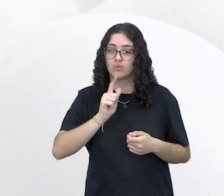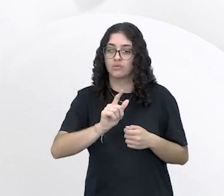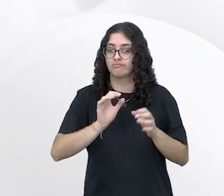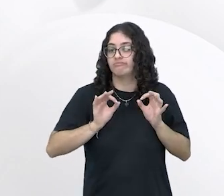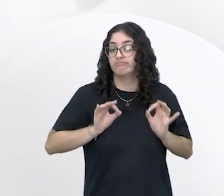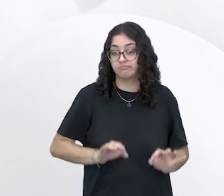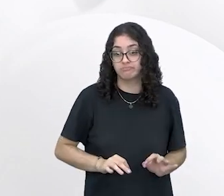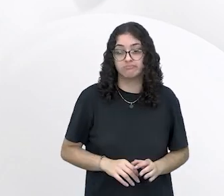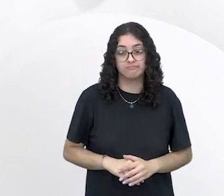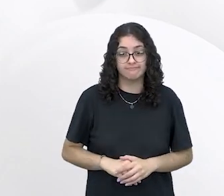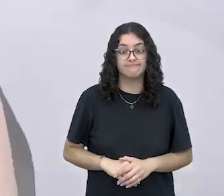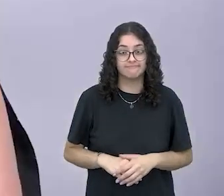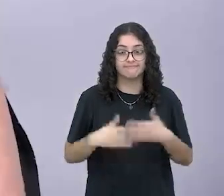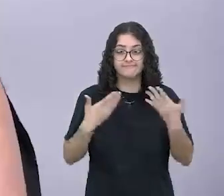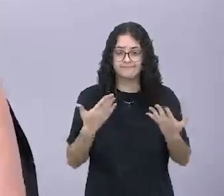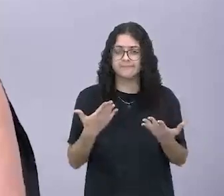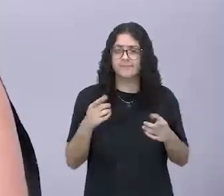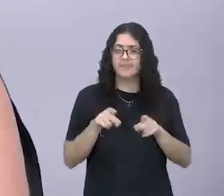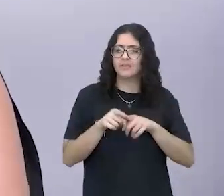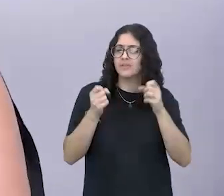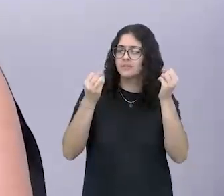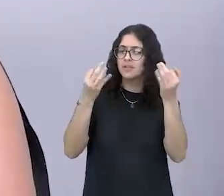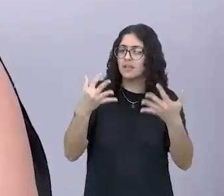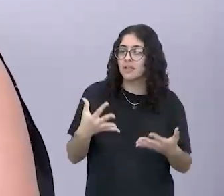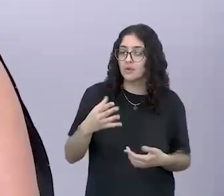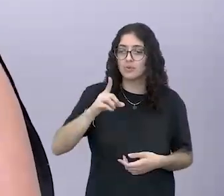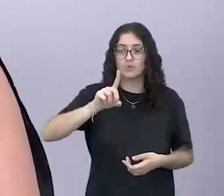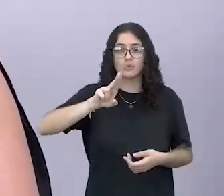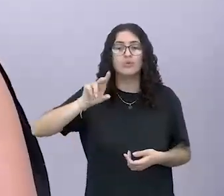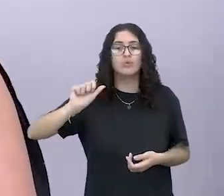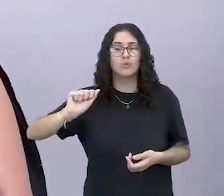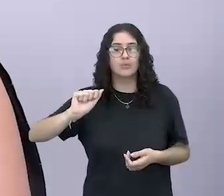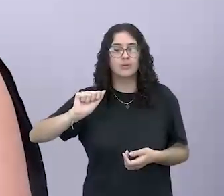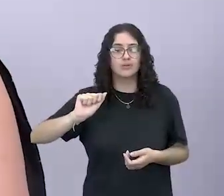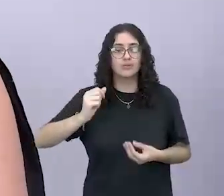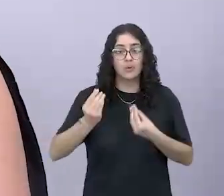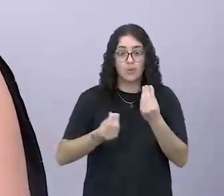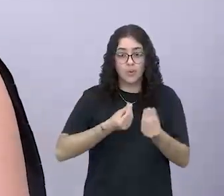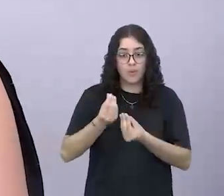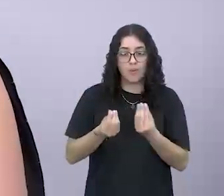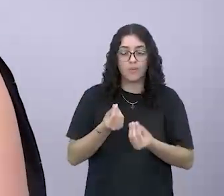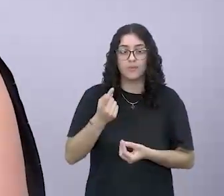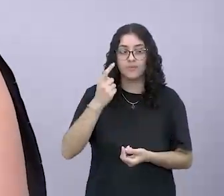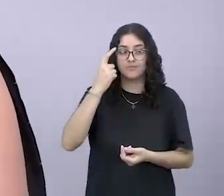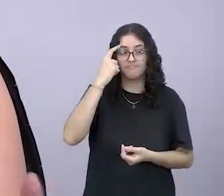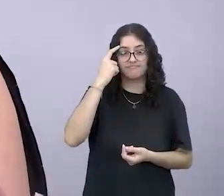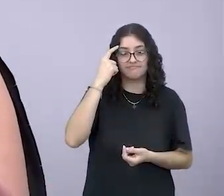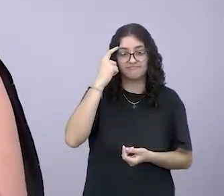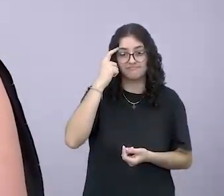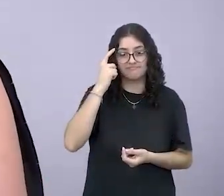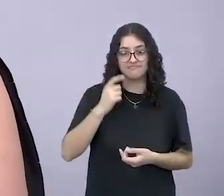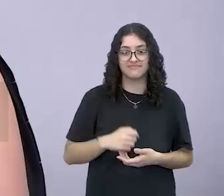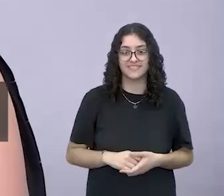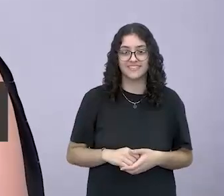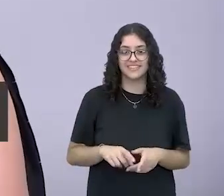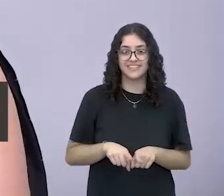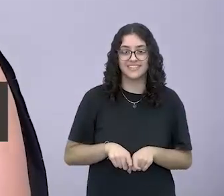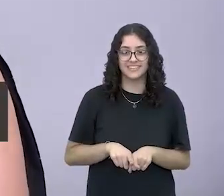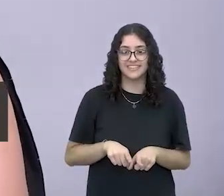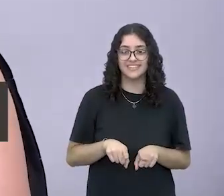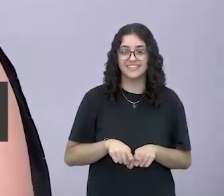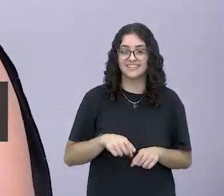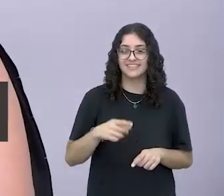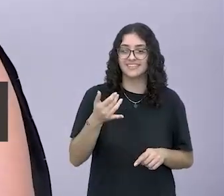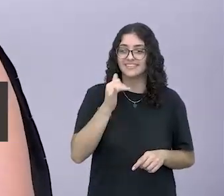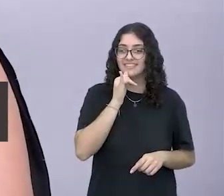afetiva. Então, falando um pouquinho sobre o DUA, né? Ele foi pensado antigamente na questão da